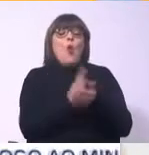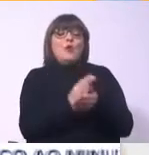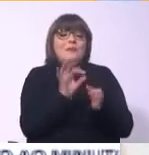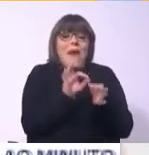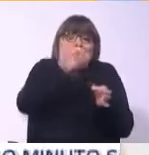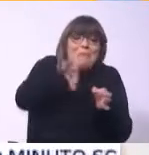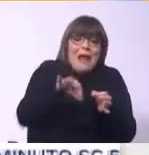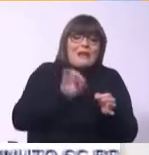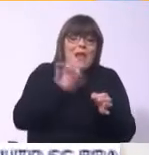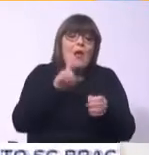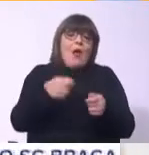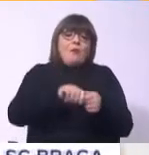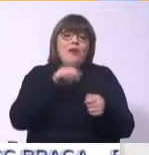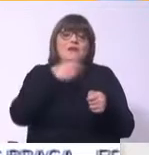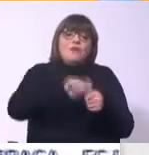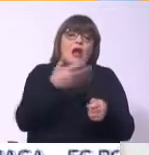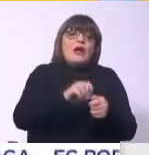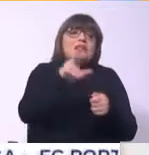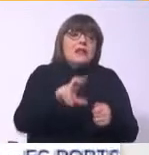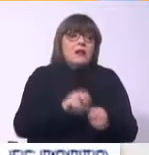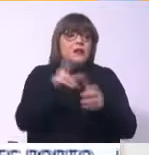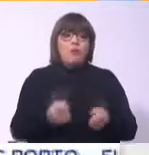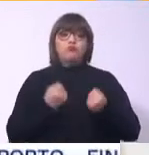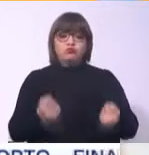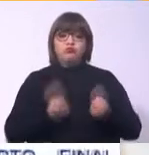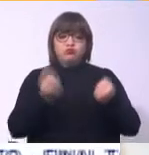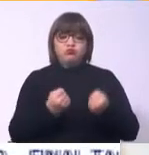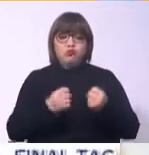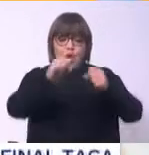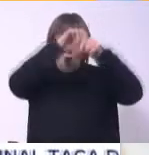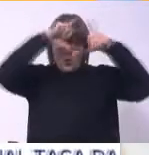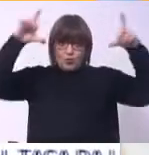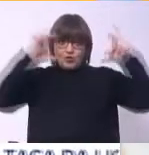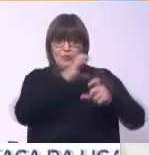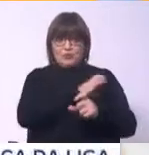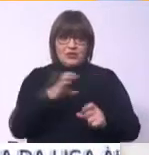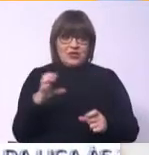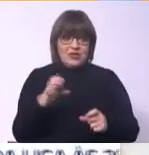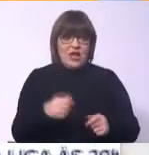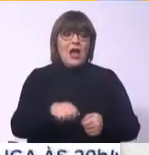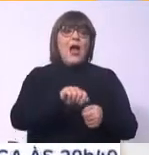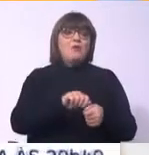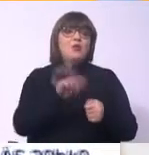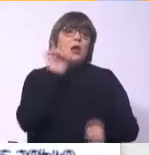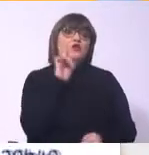pulga e disse: Pulga, salta. E ela não saltou. Conclusão de cientista: a pulga é surda.